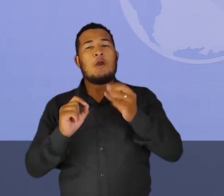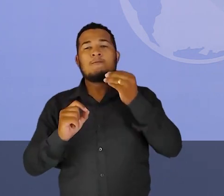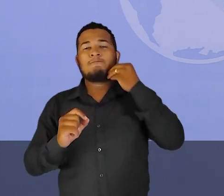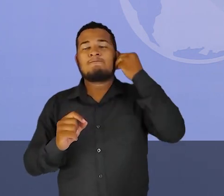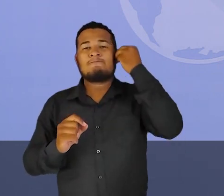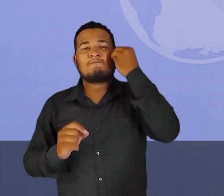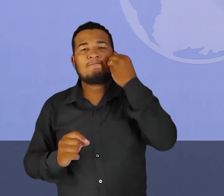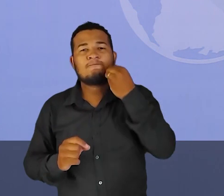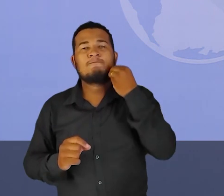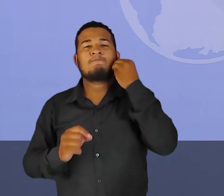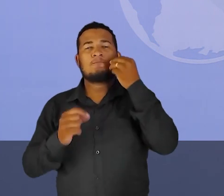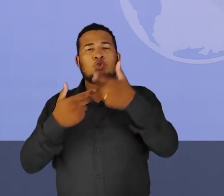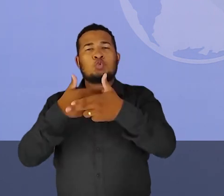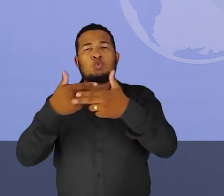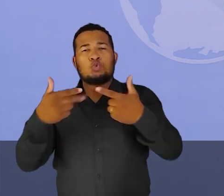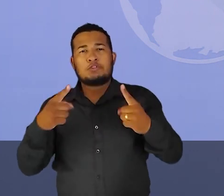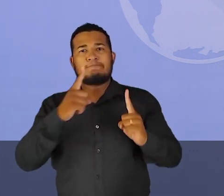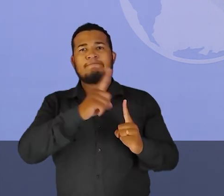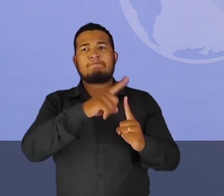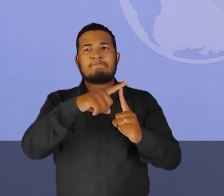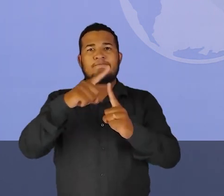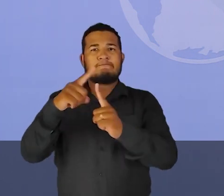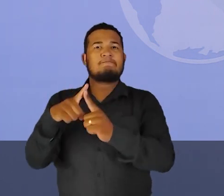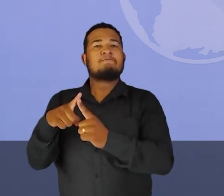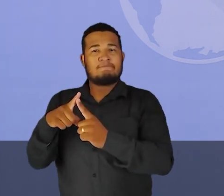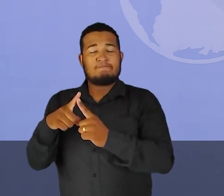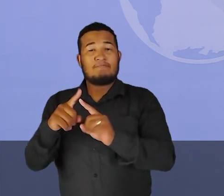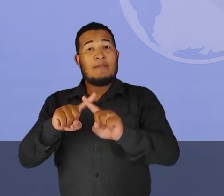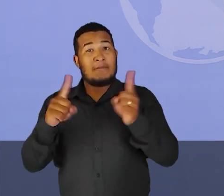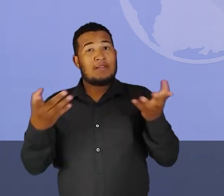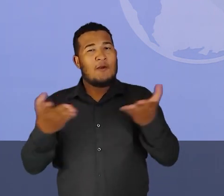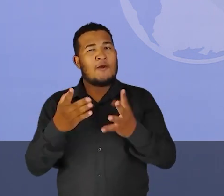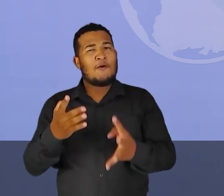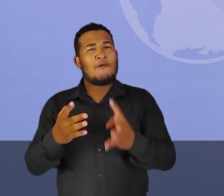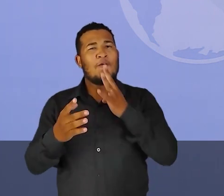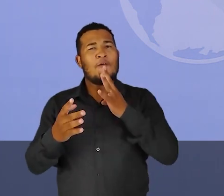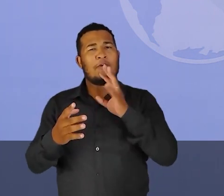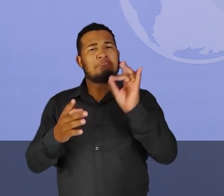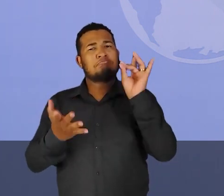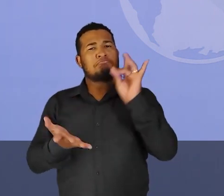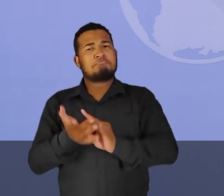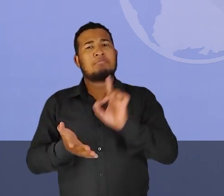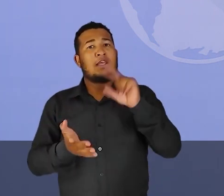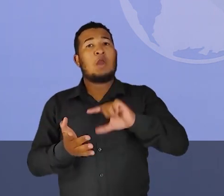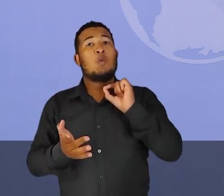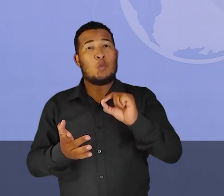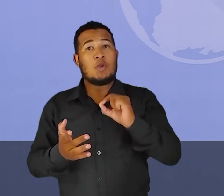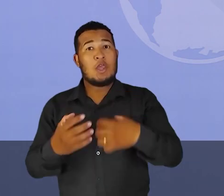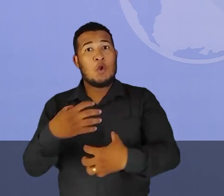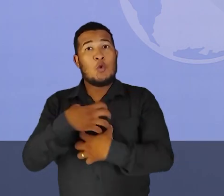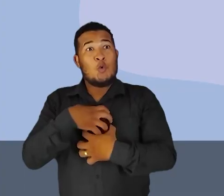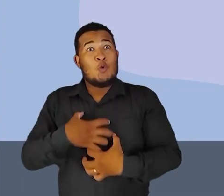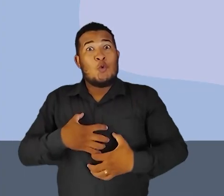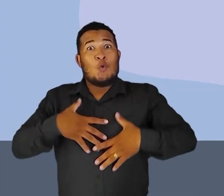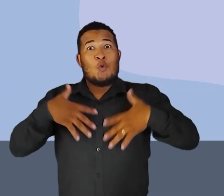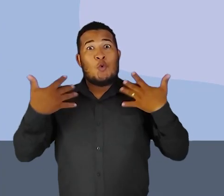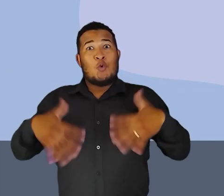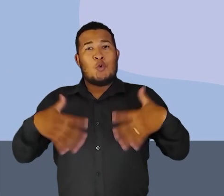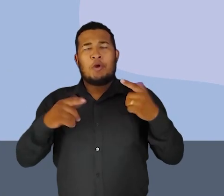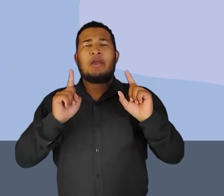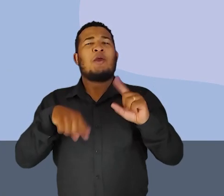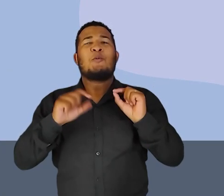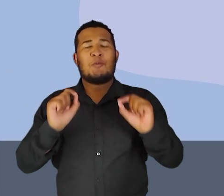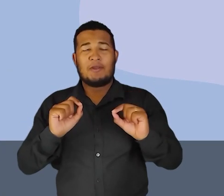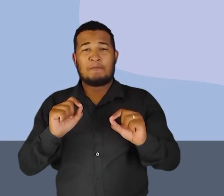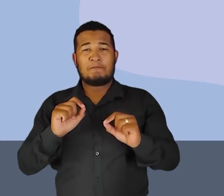experimentarmos todas essas práticas de aventura. Mas vamos agora conhecer o que são práticas de aventura no próximo slide.